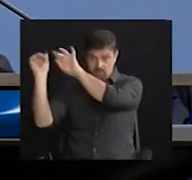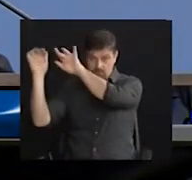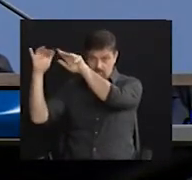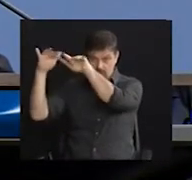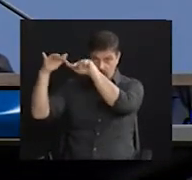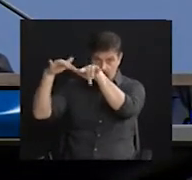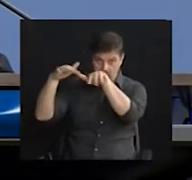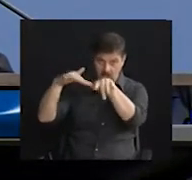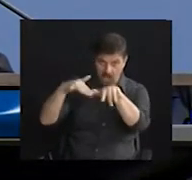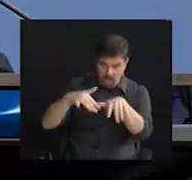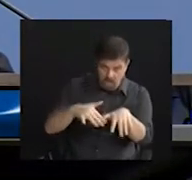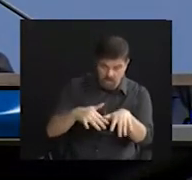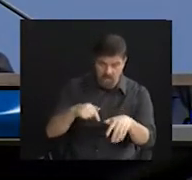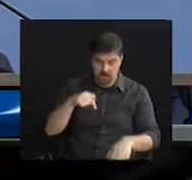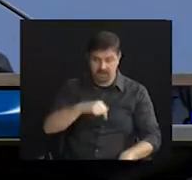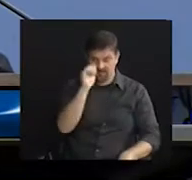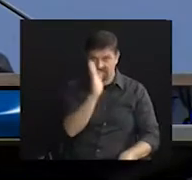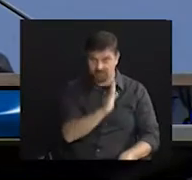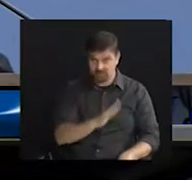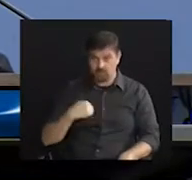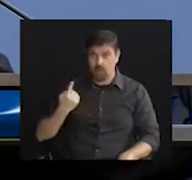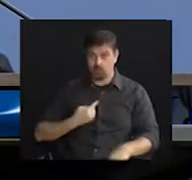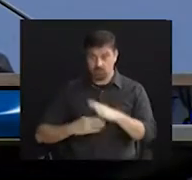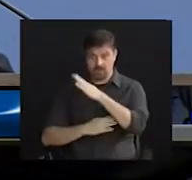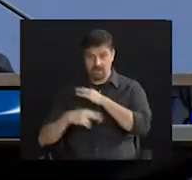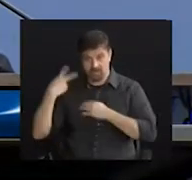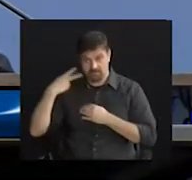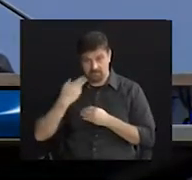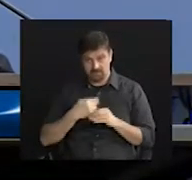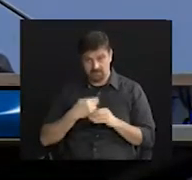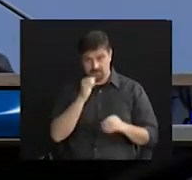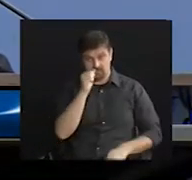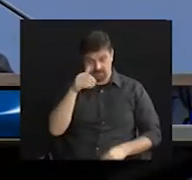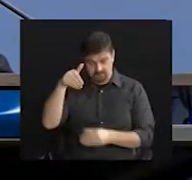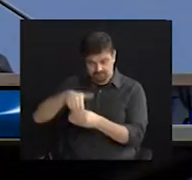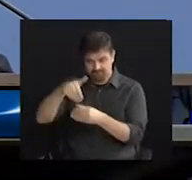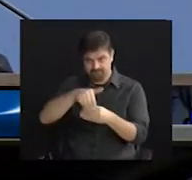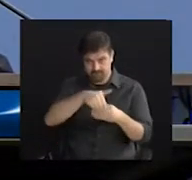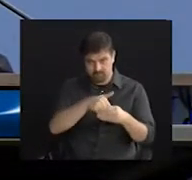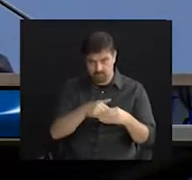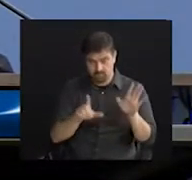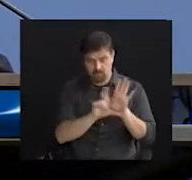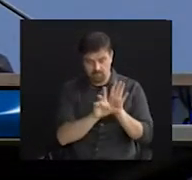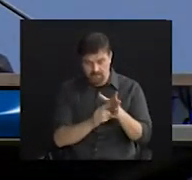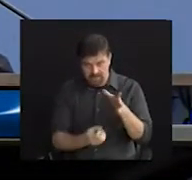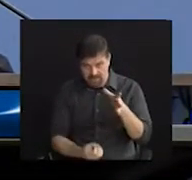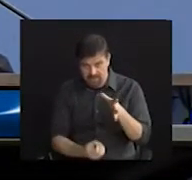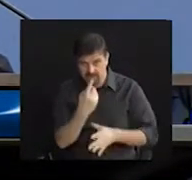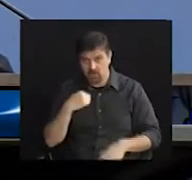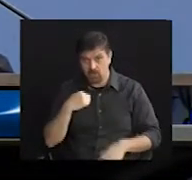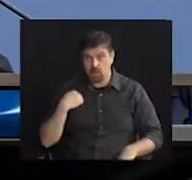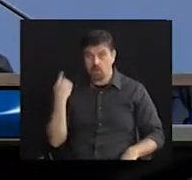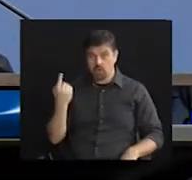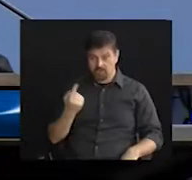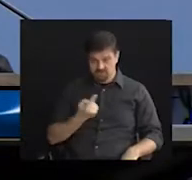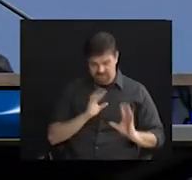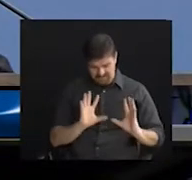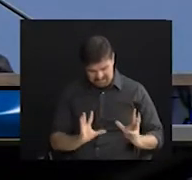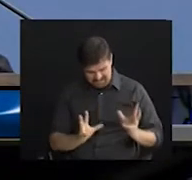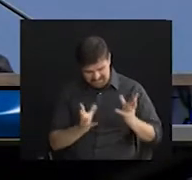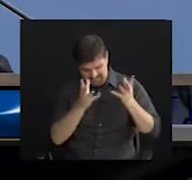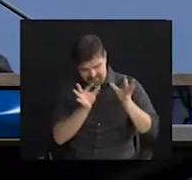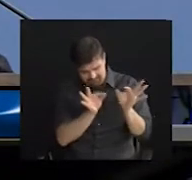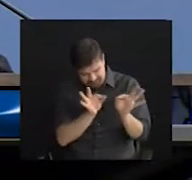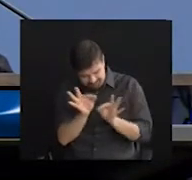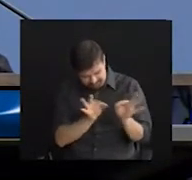esta Câmara Municipal ajudou a aprovar. Essa Câmara tem participação nessas festividades. E eu